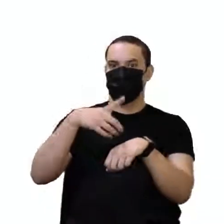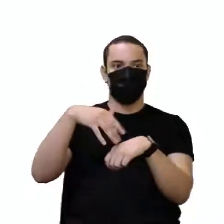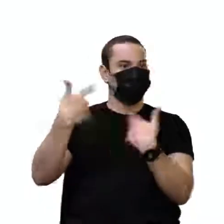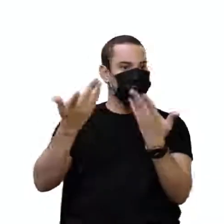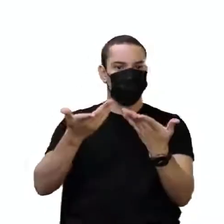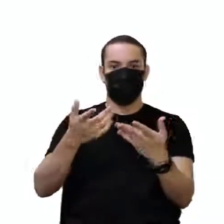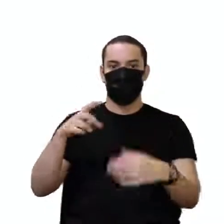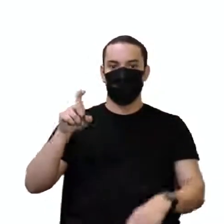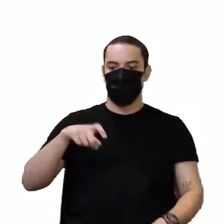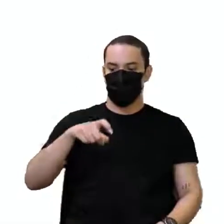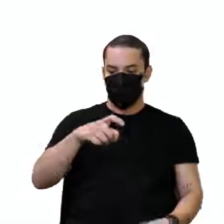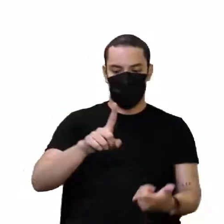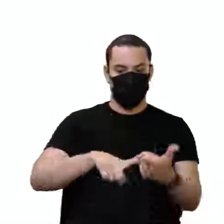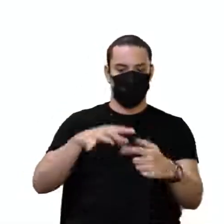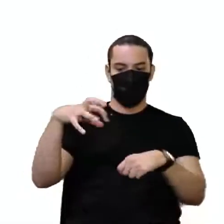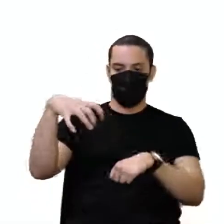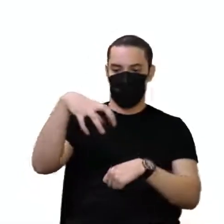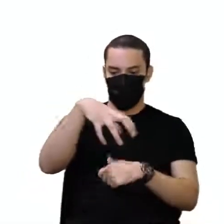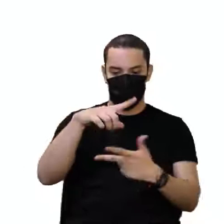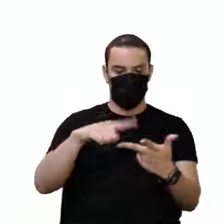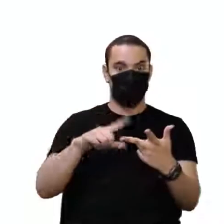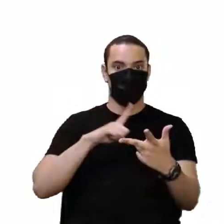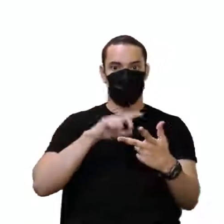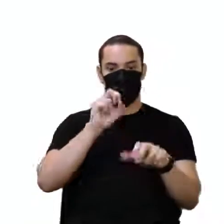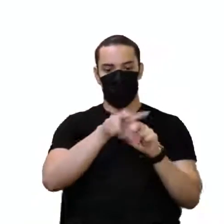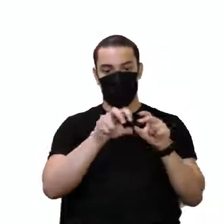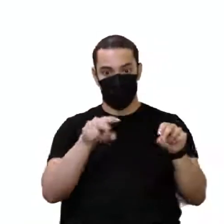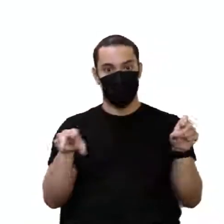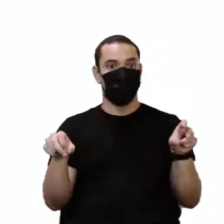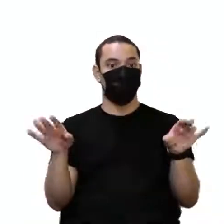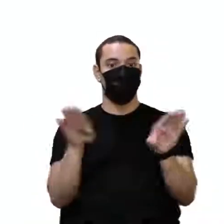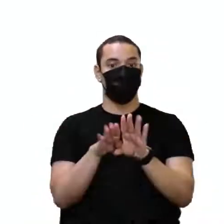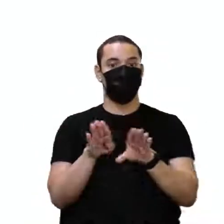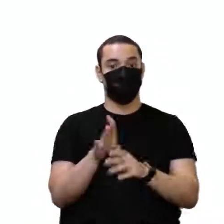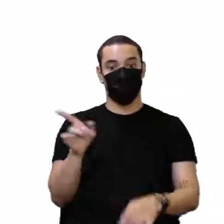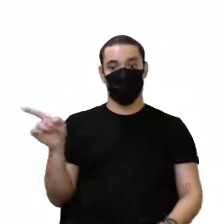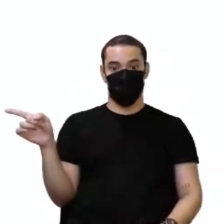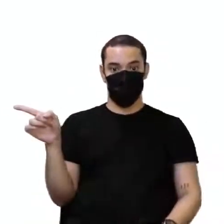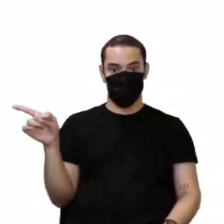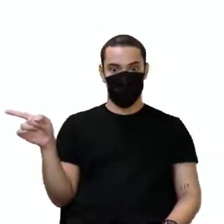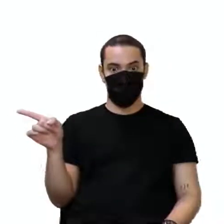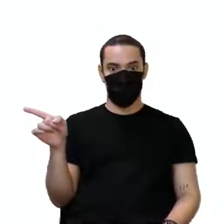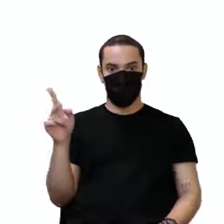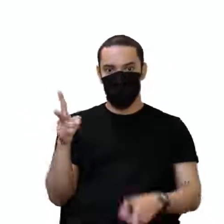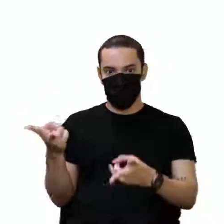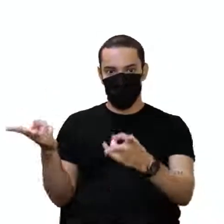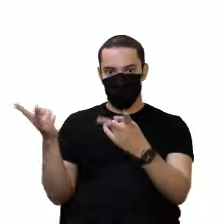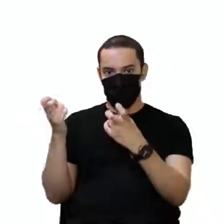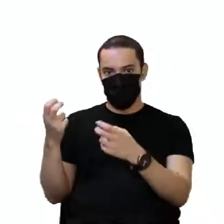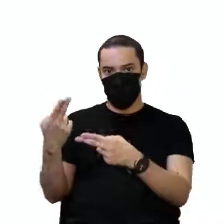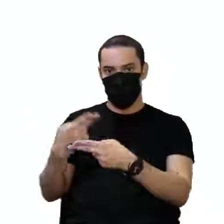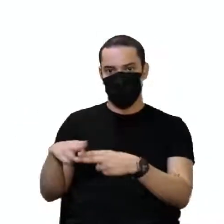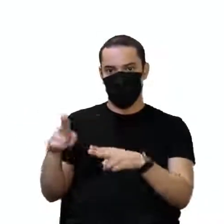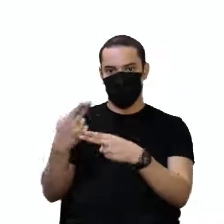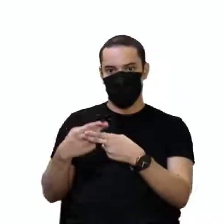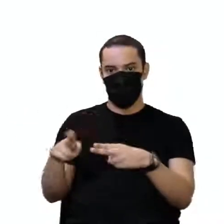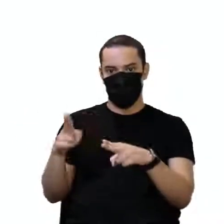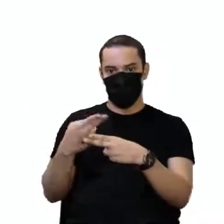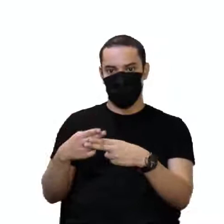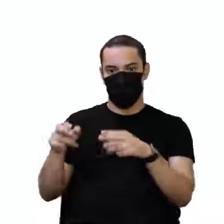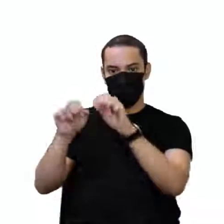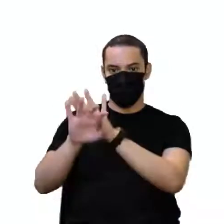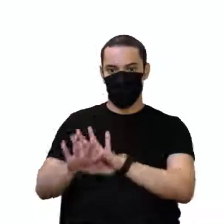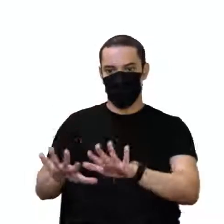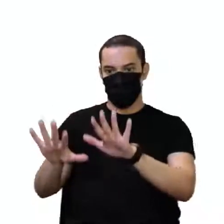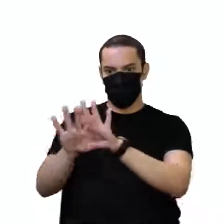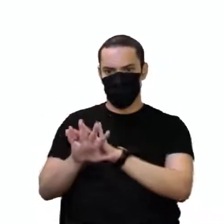também tem o mimetismo ou a camuflagem. No caso dessa lagartixa, ela está se camuflando.